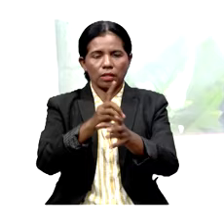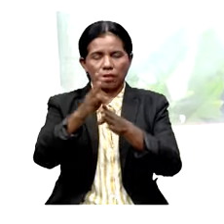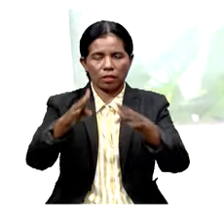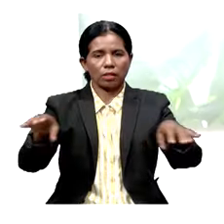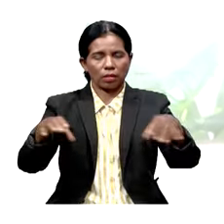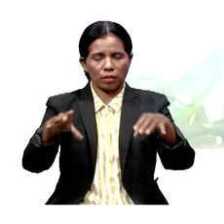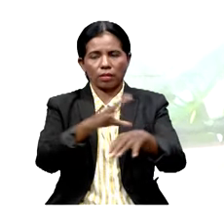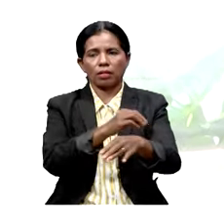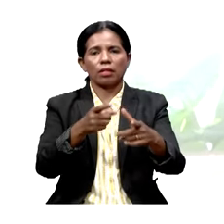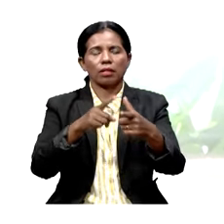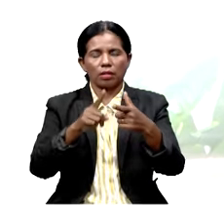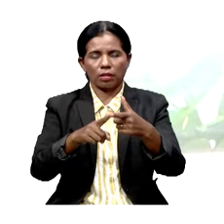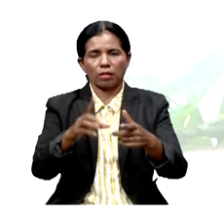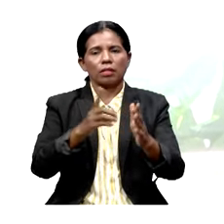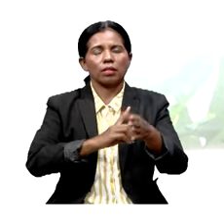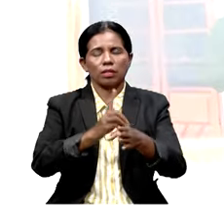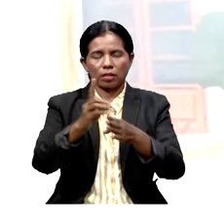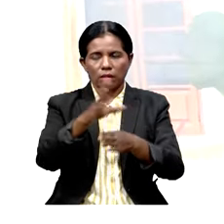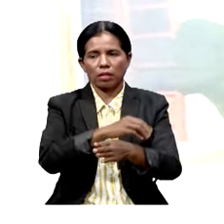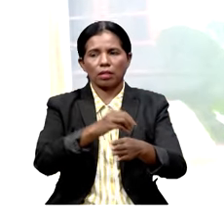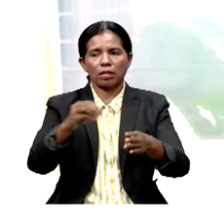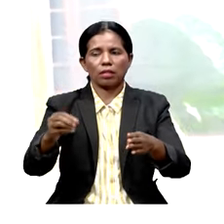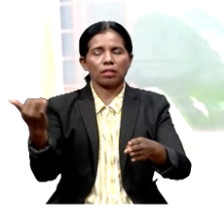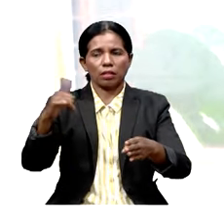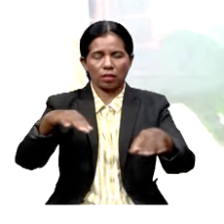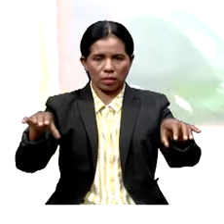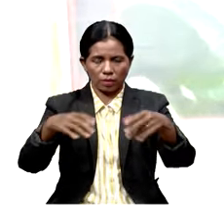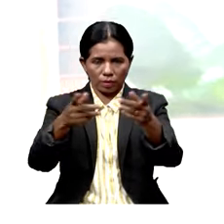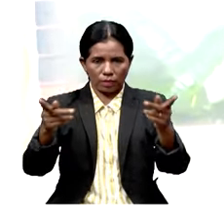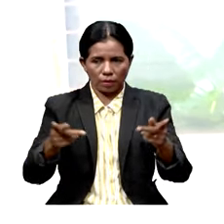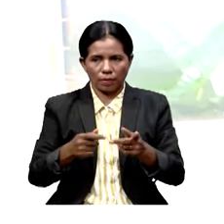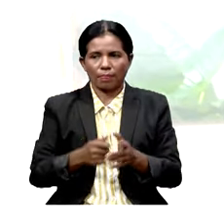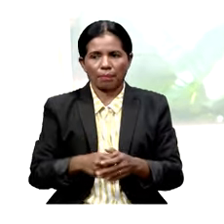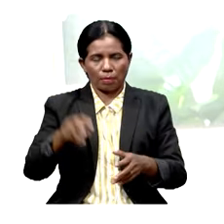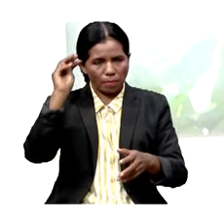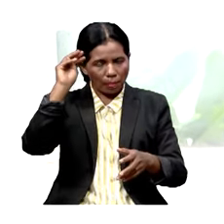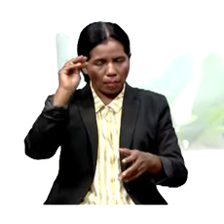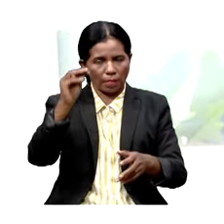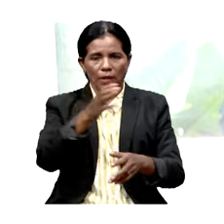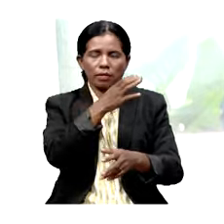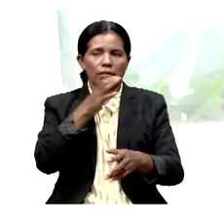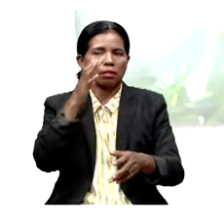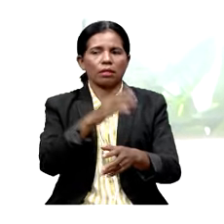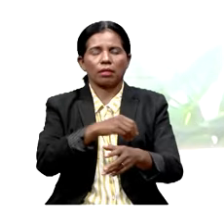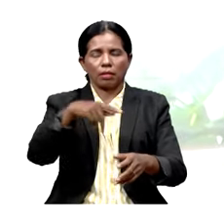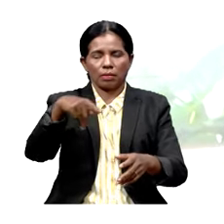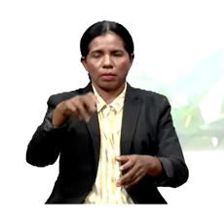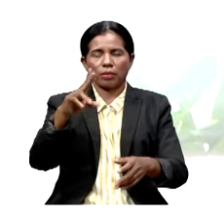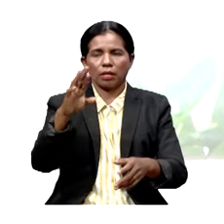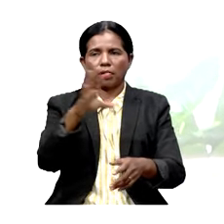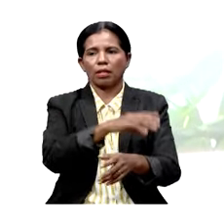serviço corporativo hori diretor aprovisionamento e asira ni serviço fatin. Nune mos Ministro Agricultura, Pesca, Pecuária no